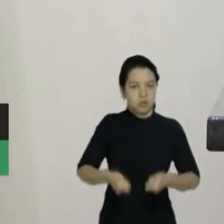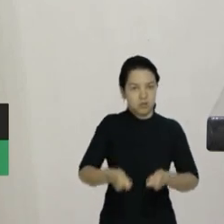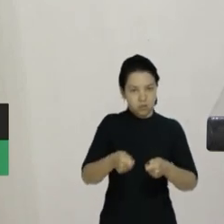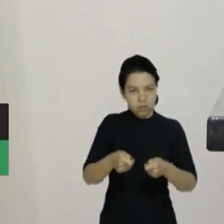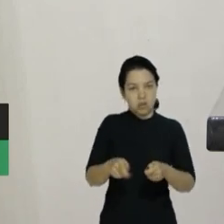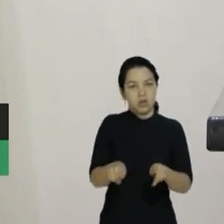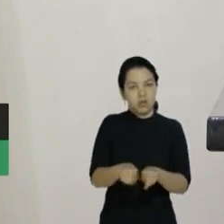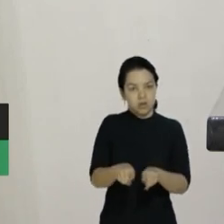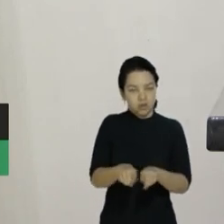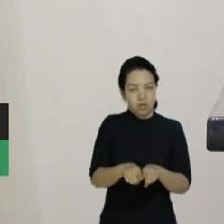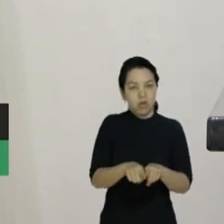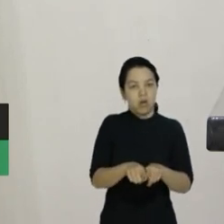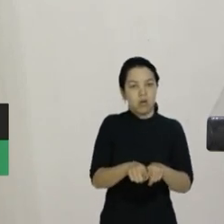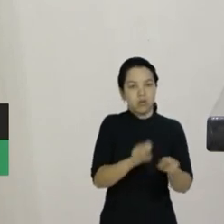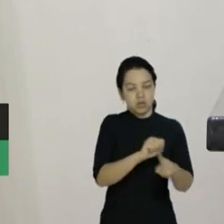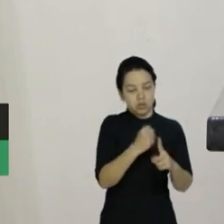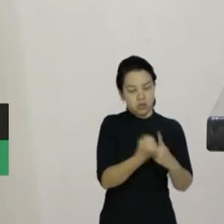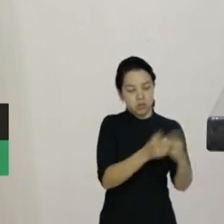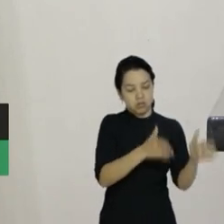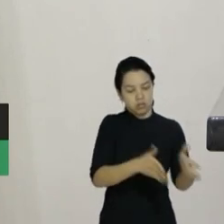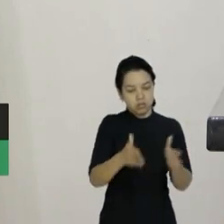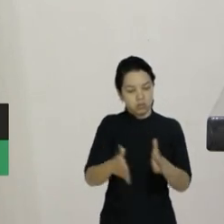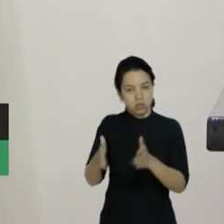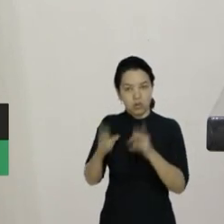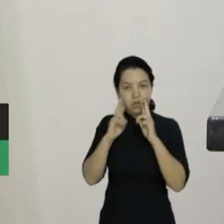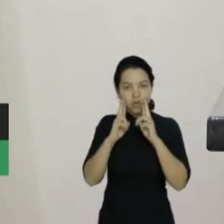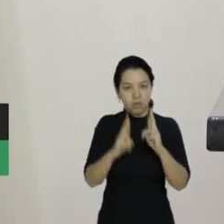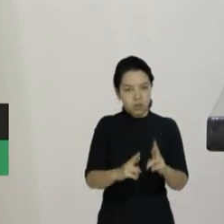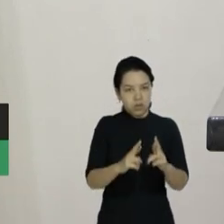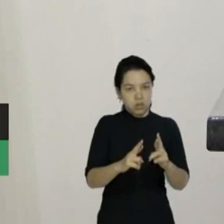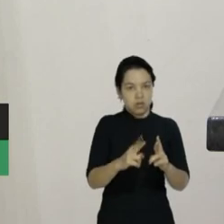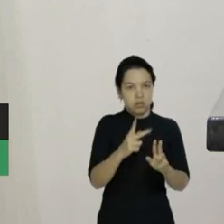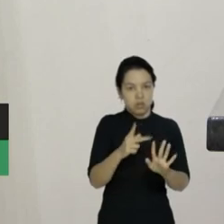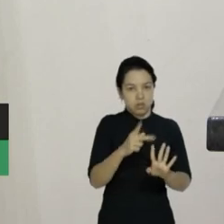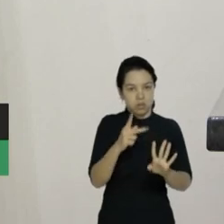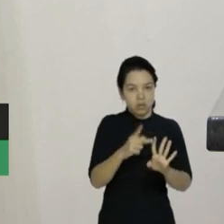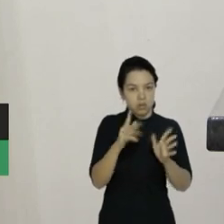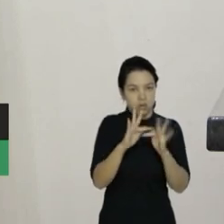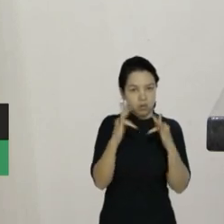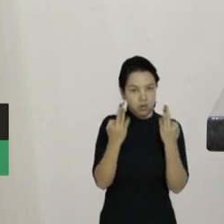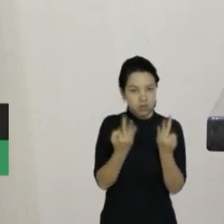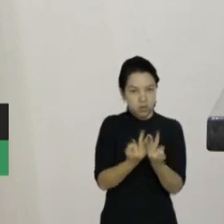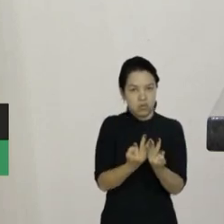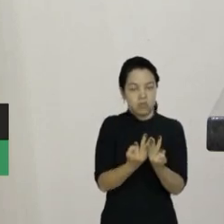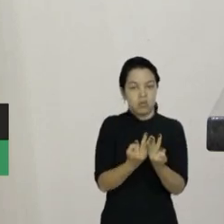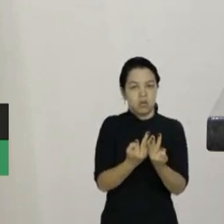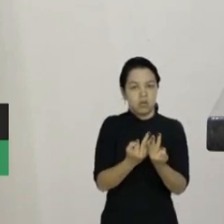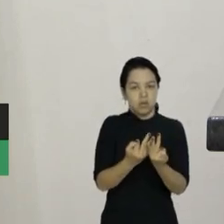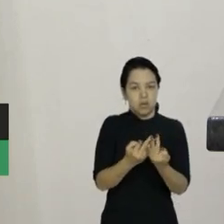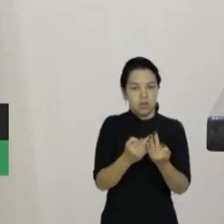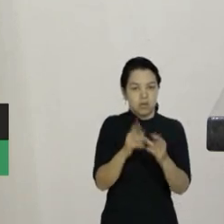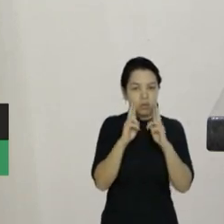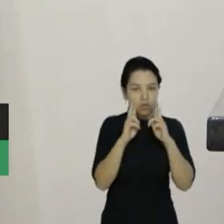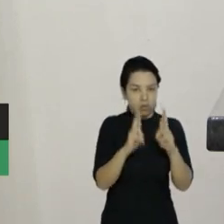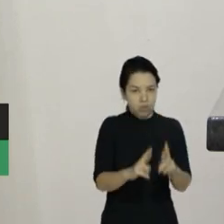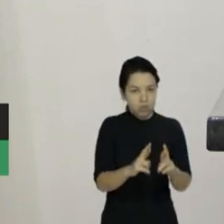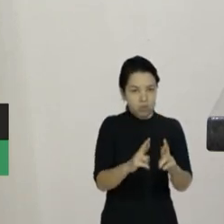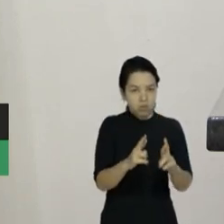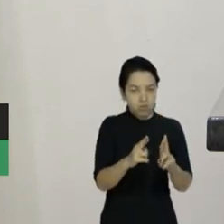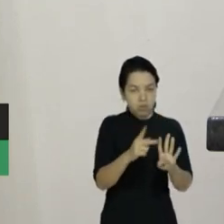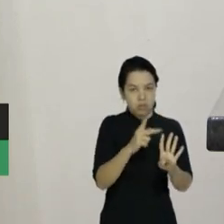organizada que respeite os princípios da família, respeite os princípios políticos, respeite os princípios